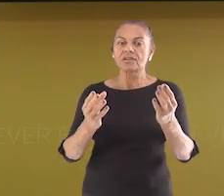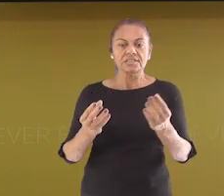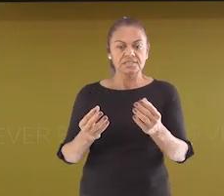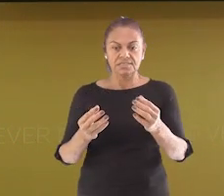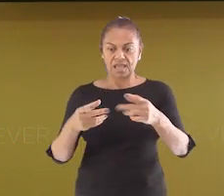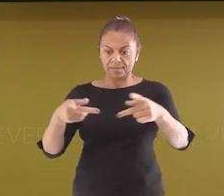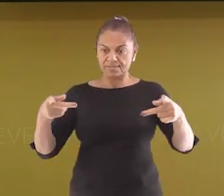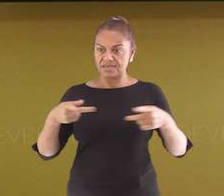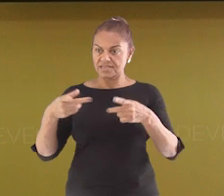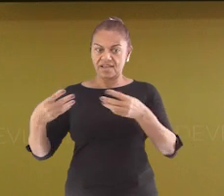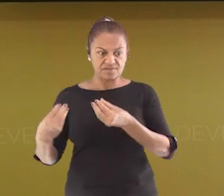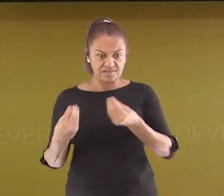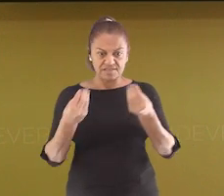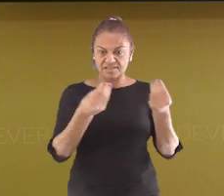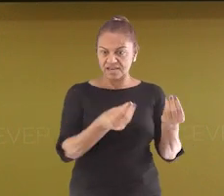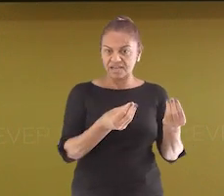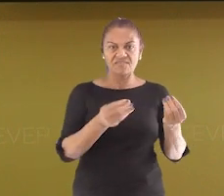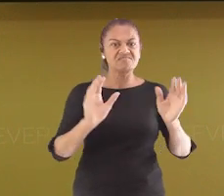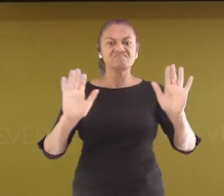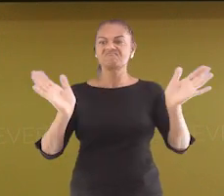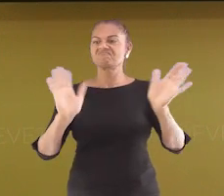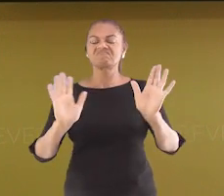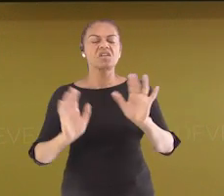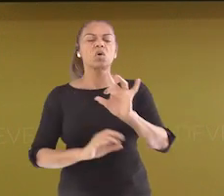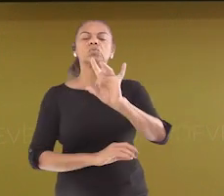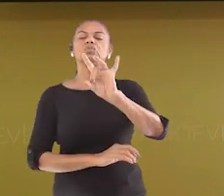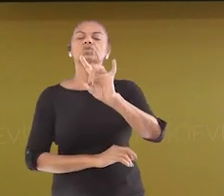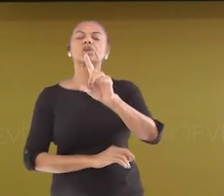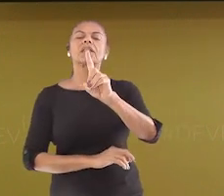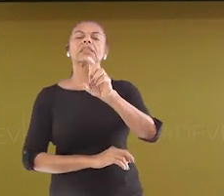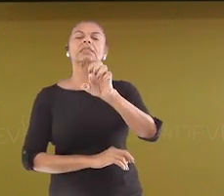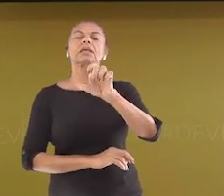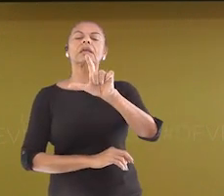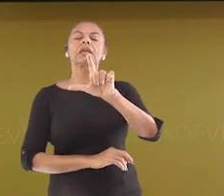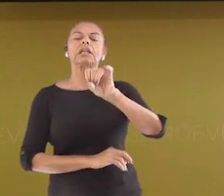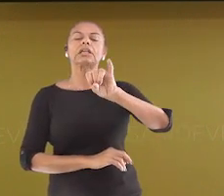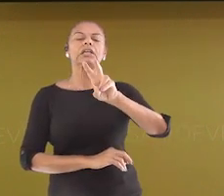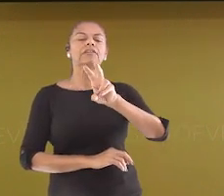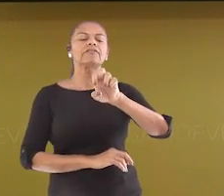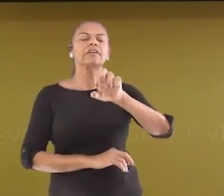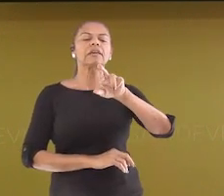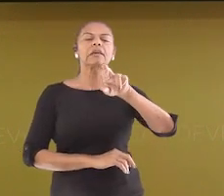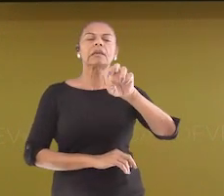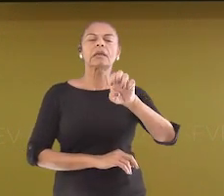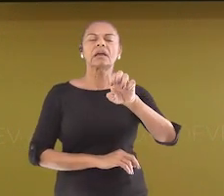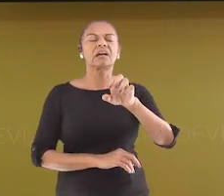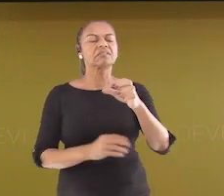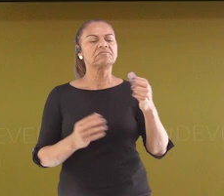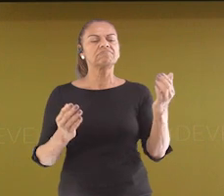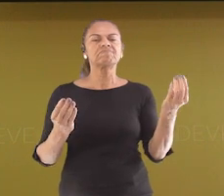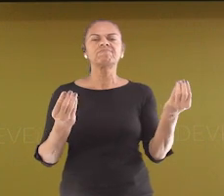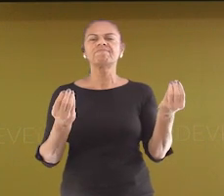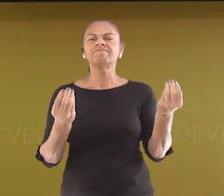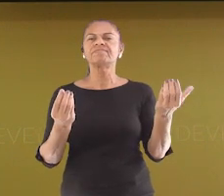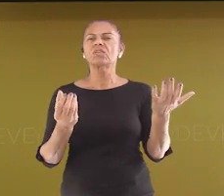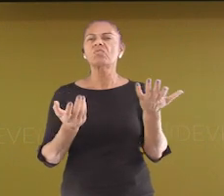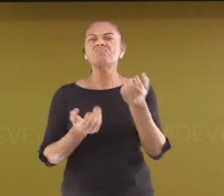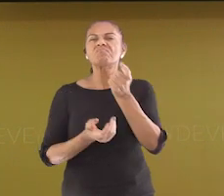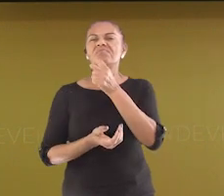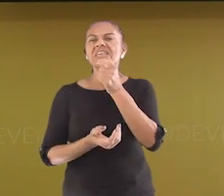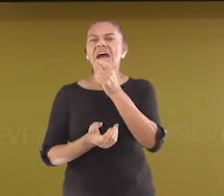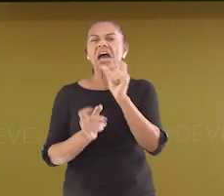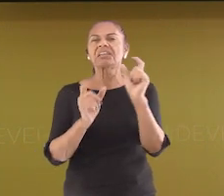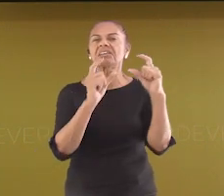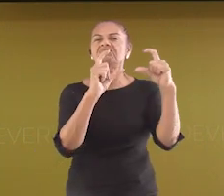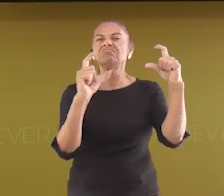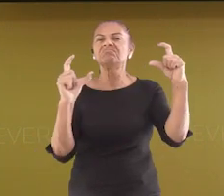Não, só delivery. Baseado nessa tirinha, me responda. Qual é o estrangeirismo presente aqui